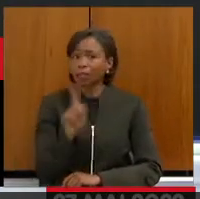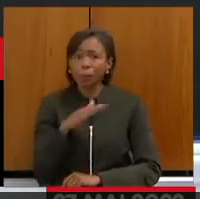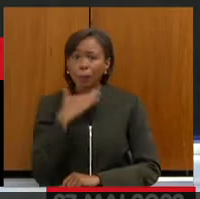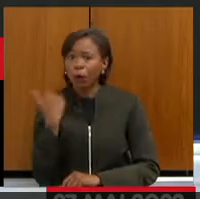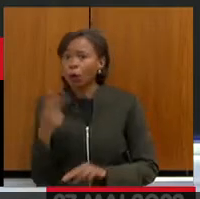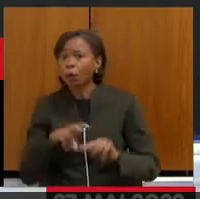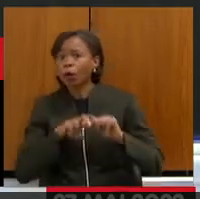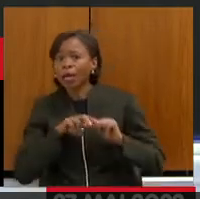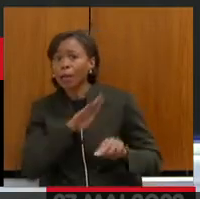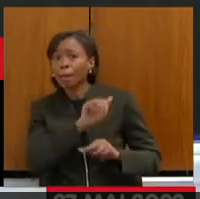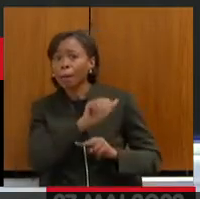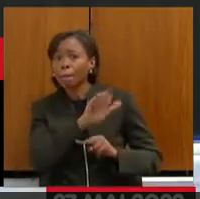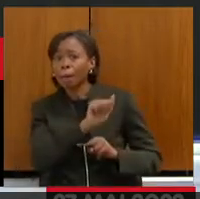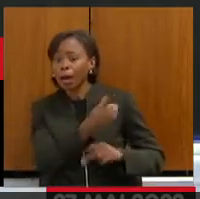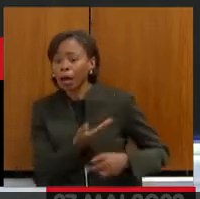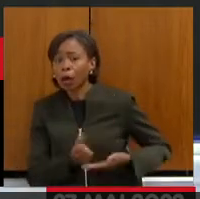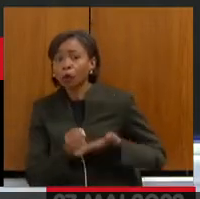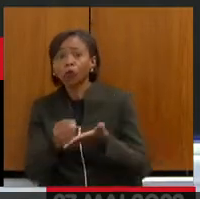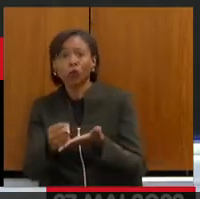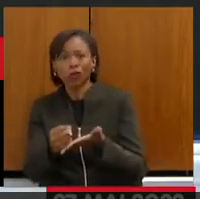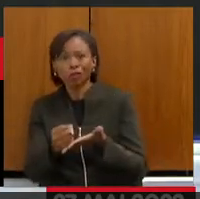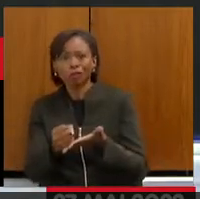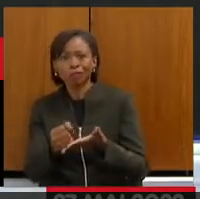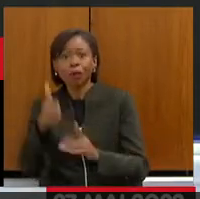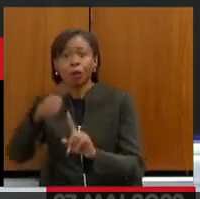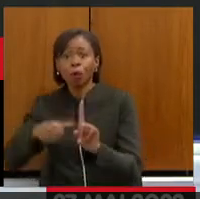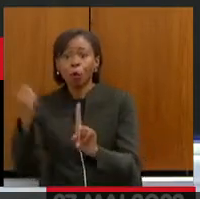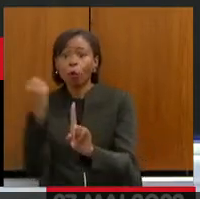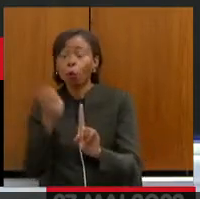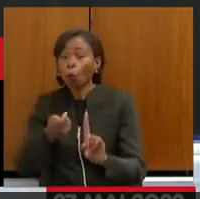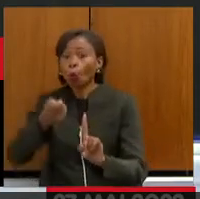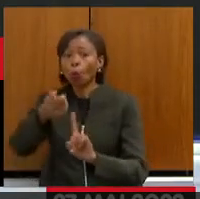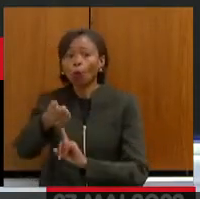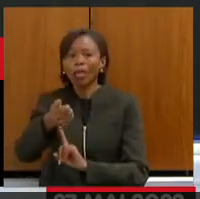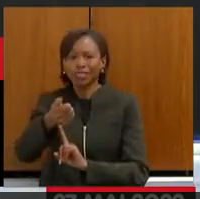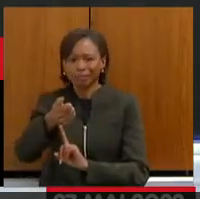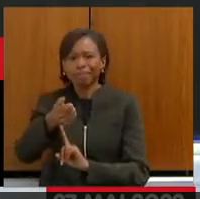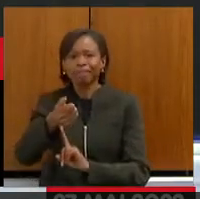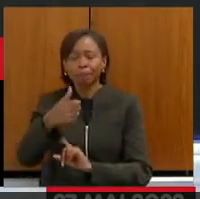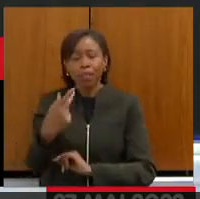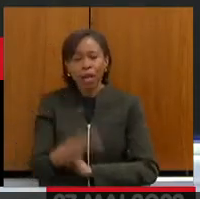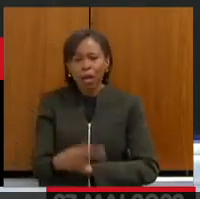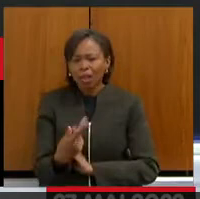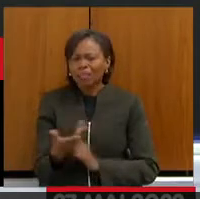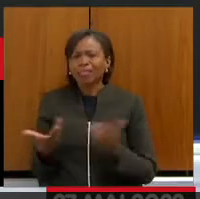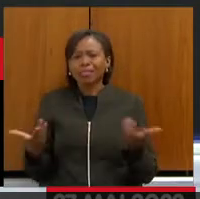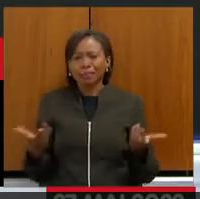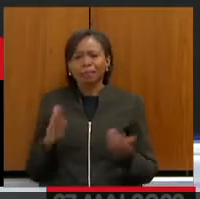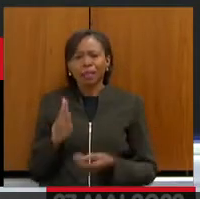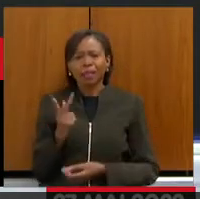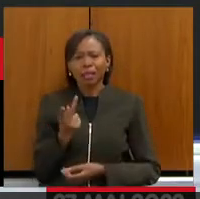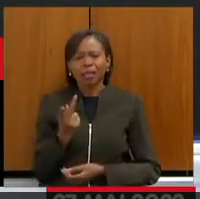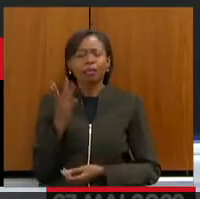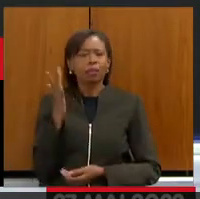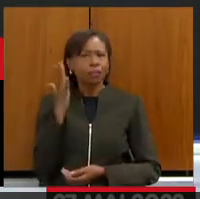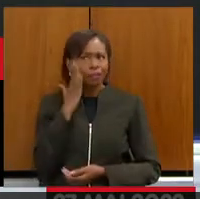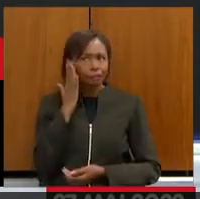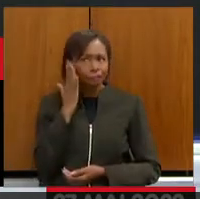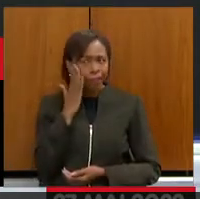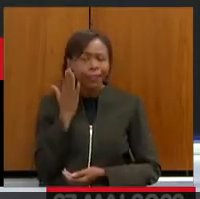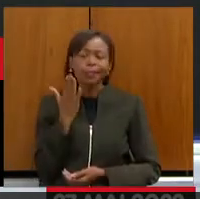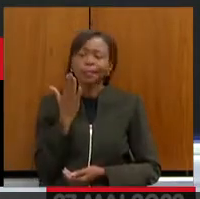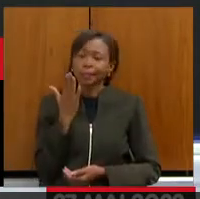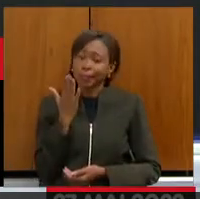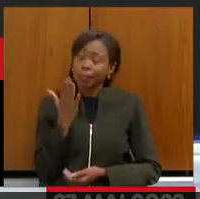babá né uma tentativa de feminicídio aqui sabemos que essa não é uma grande realidade mas